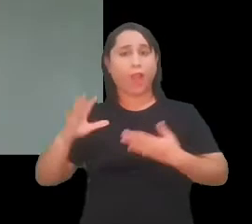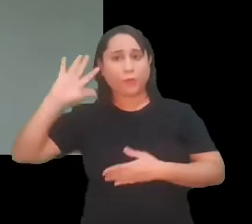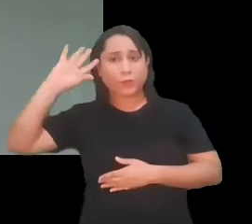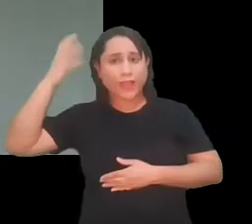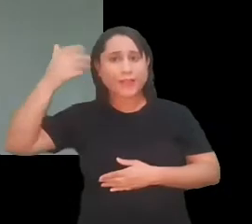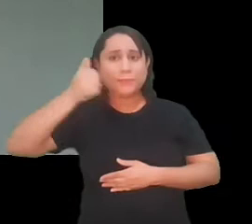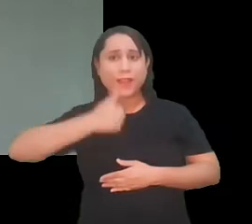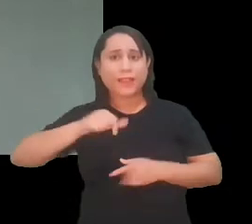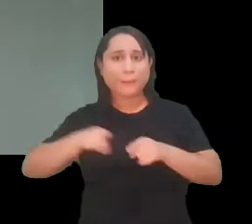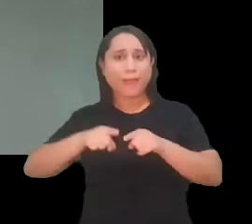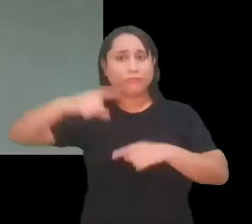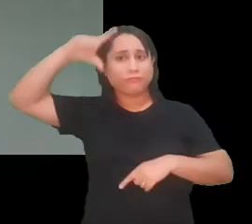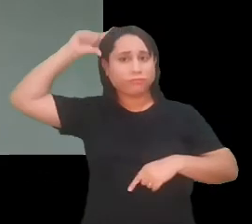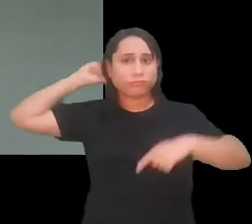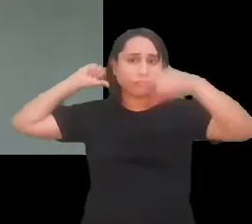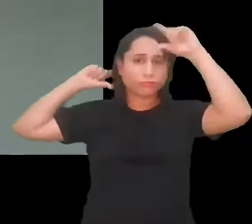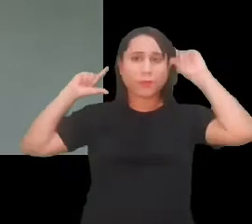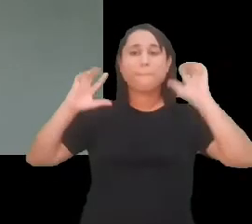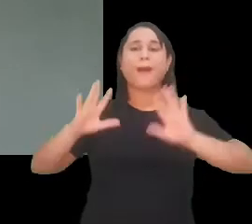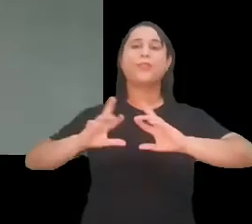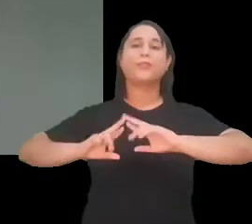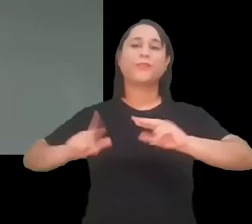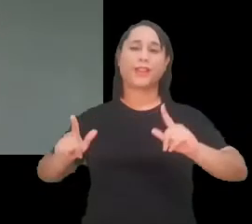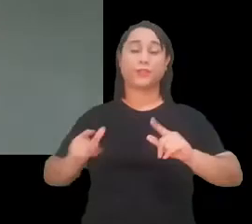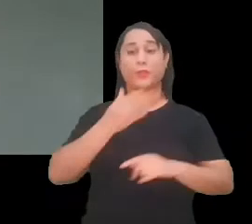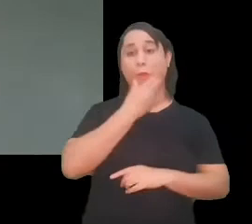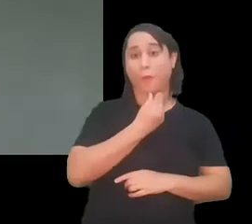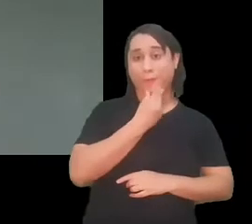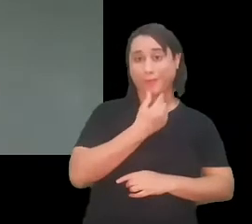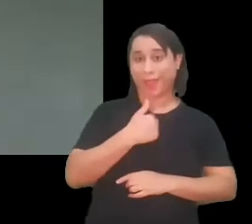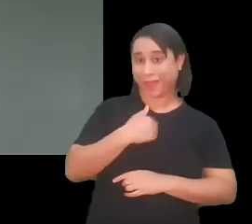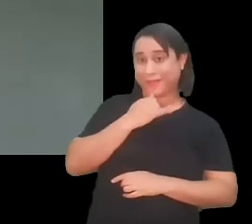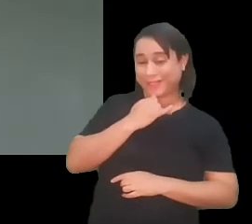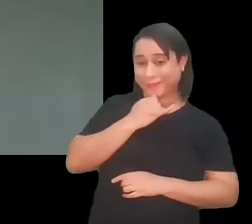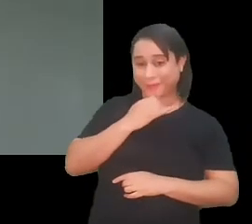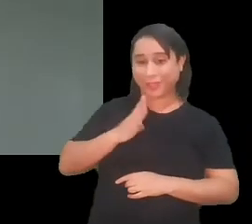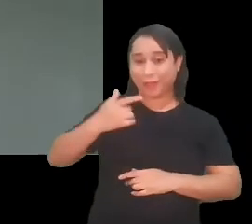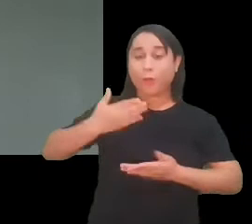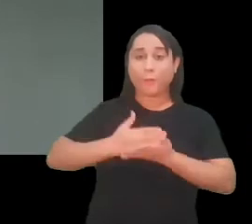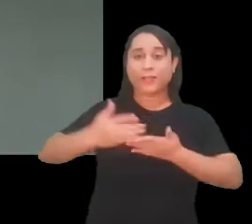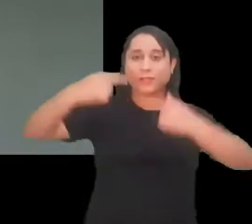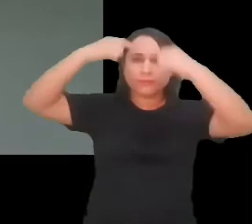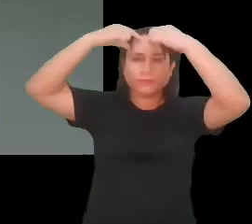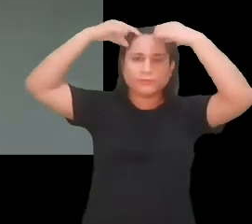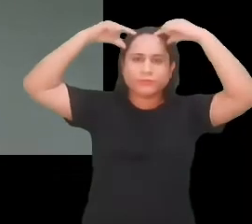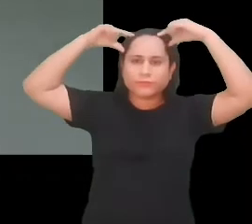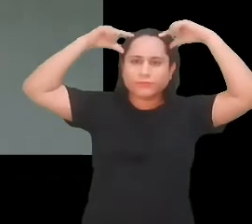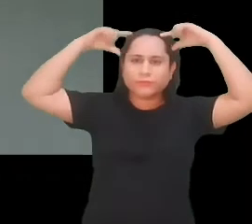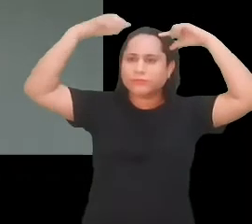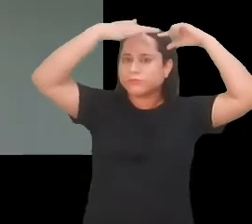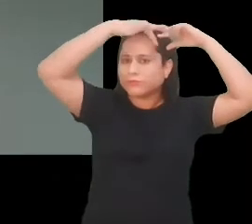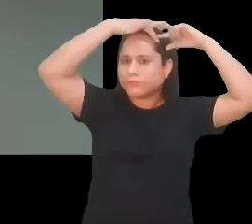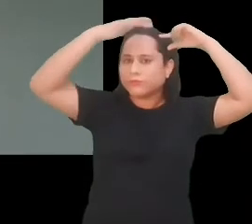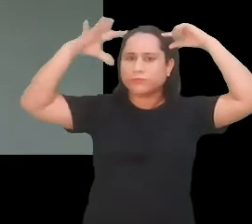sim, só que de maneira diferente. Como é que funciona a calvície em homens? Olha, eu, por exemplo, estou começando a ter entradas. Eu provavelmente